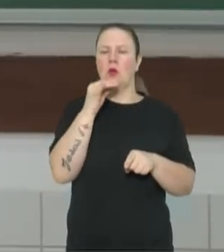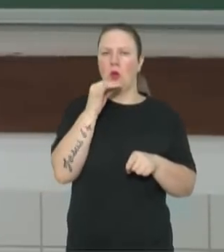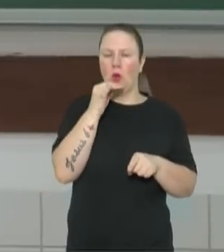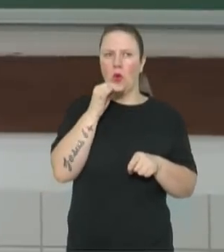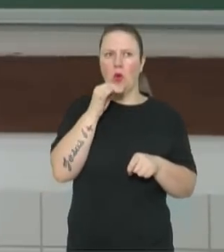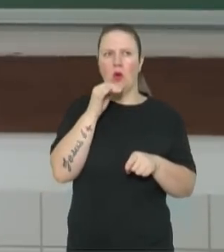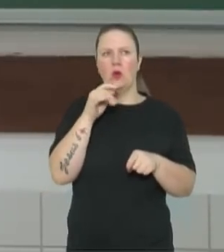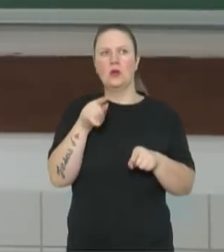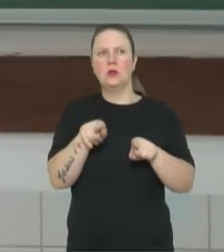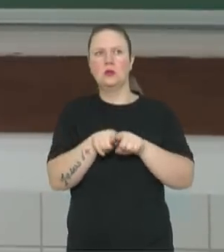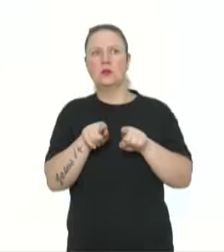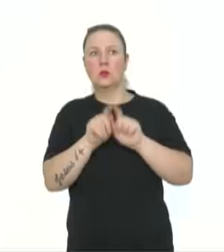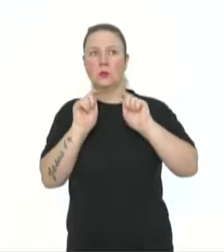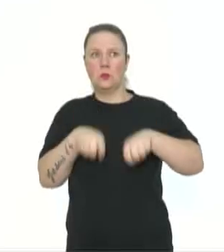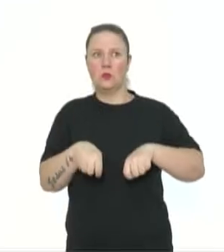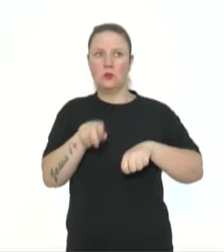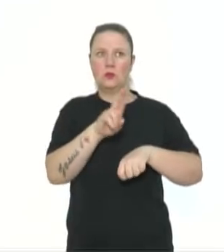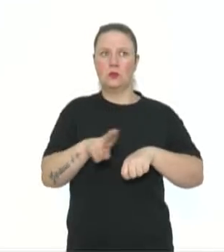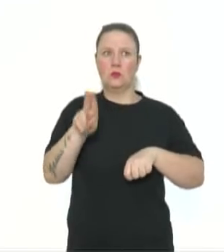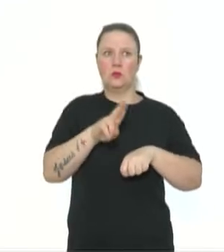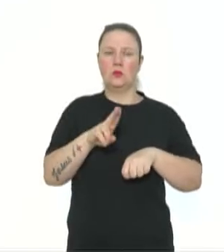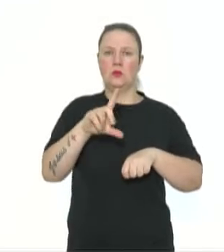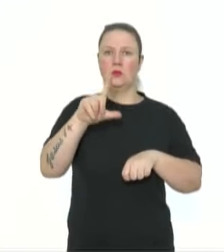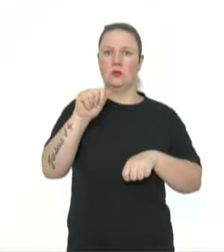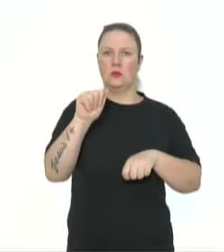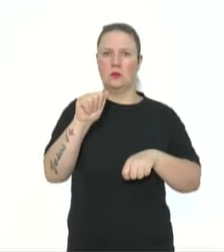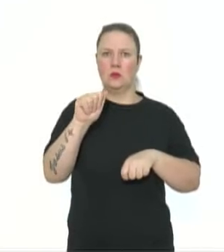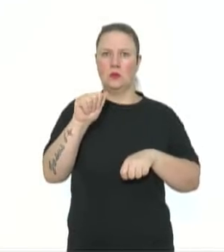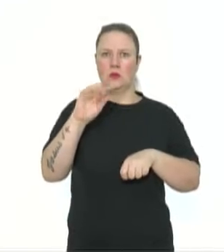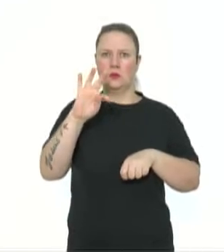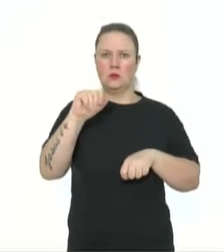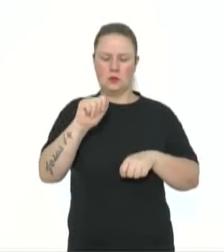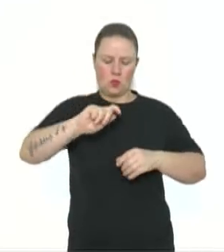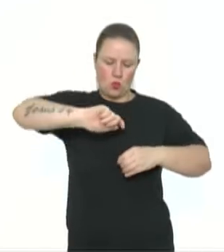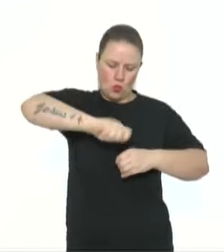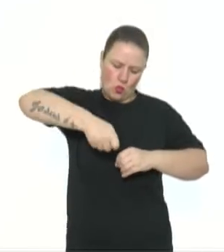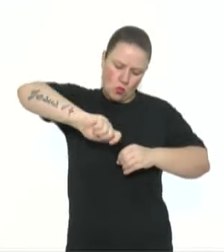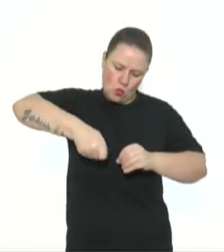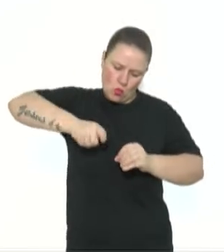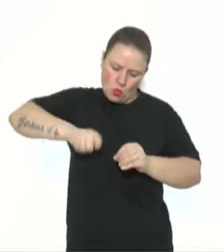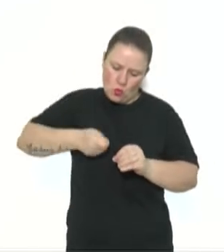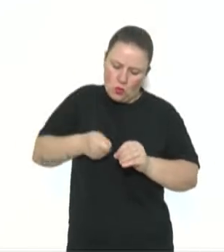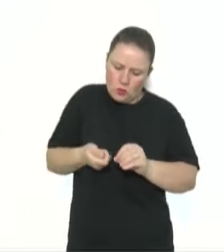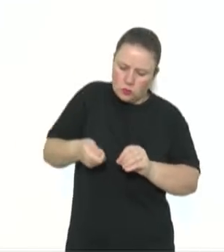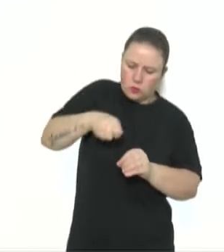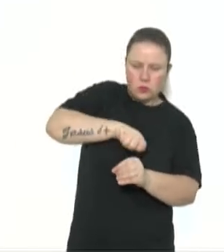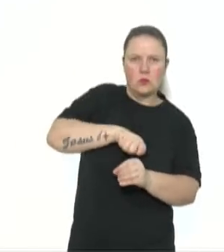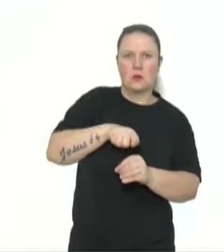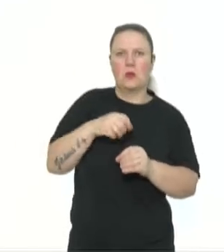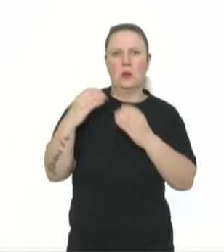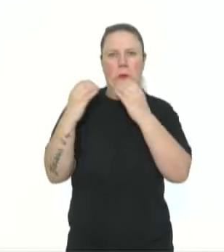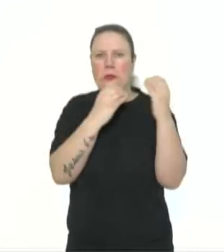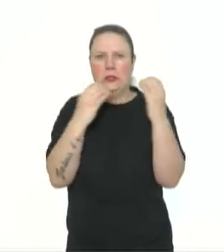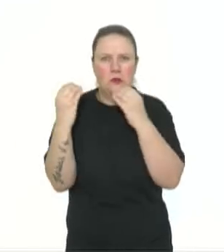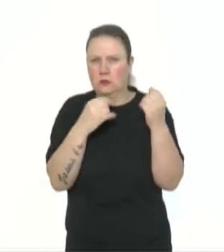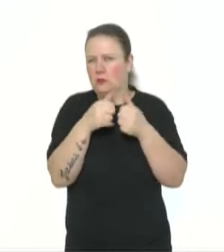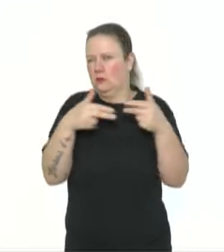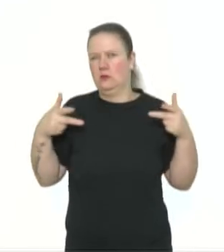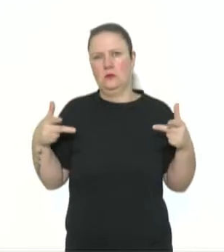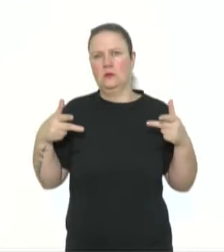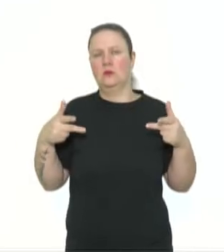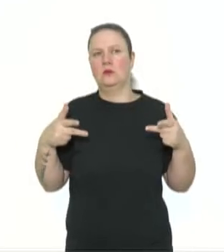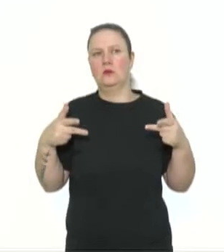soccer. E também pode ser lata, uma lata de milho, né? Algo que vem na lata, você vai